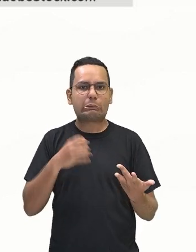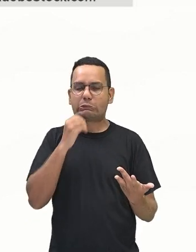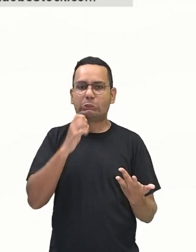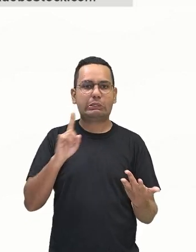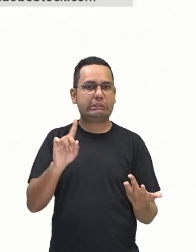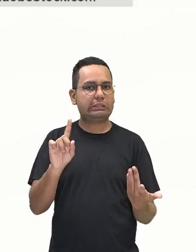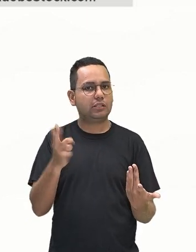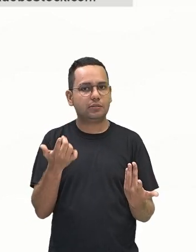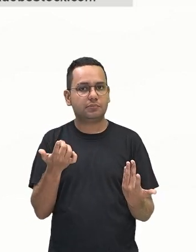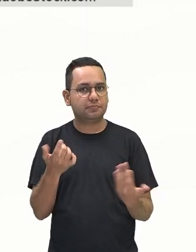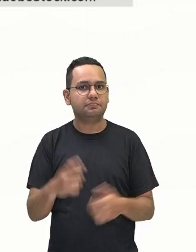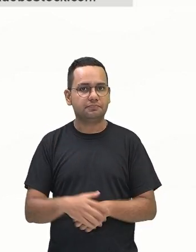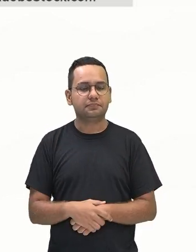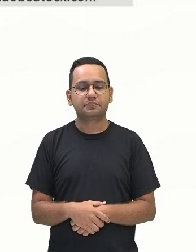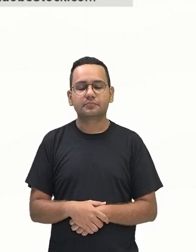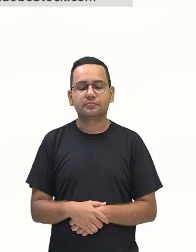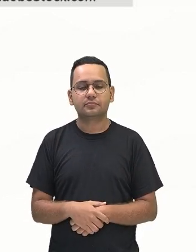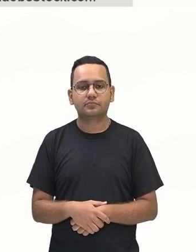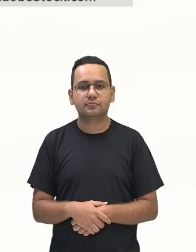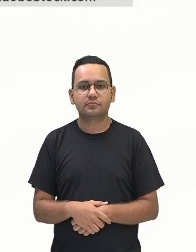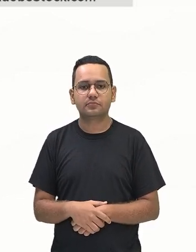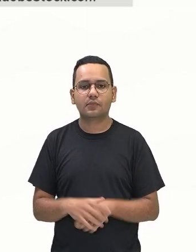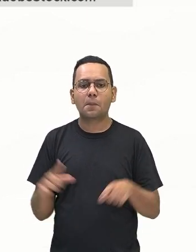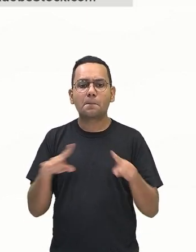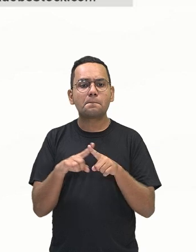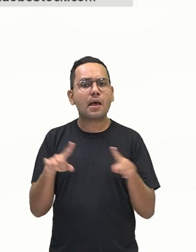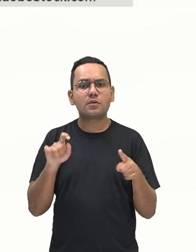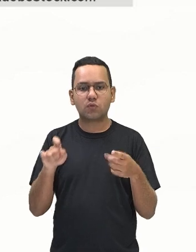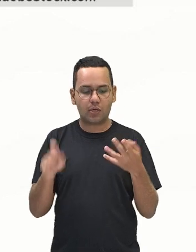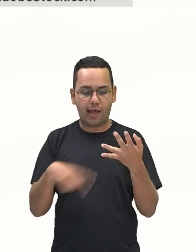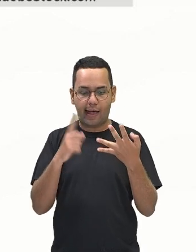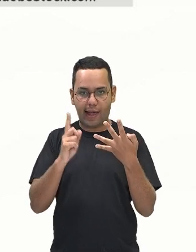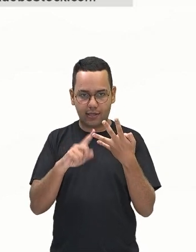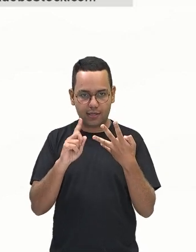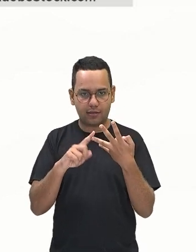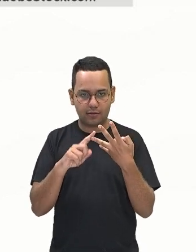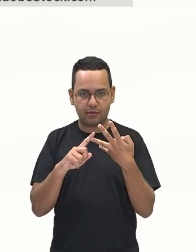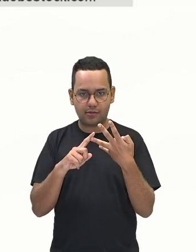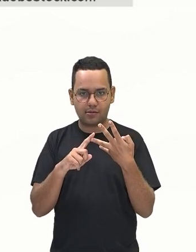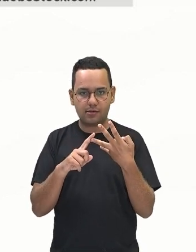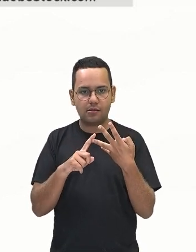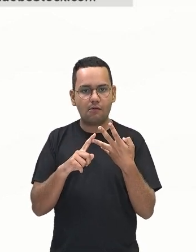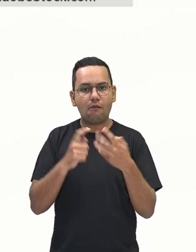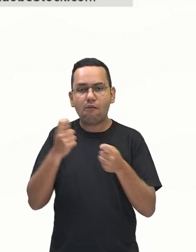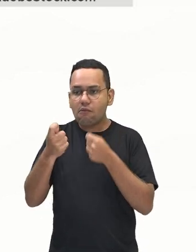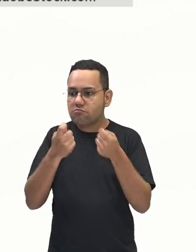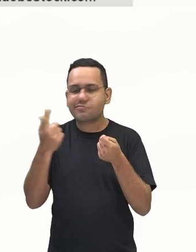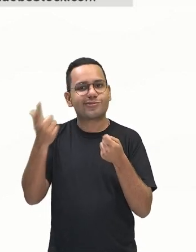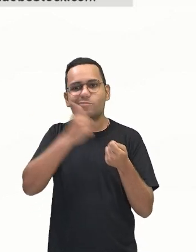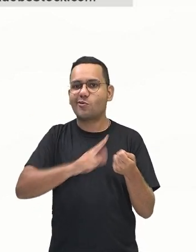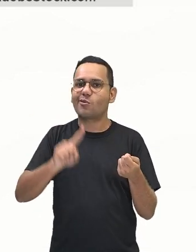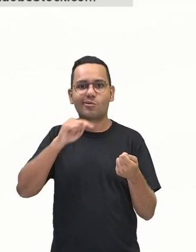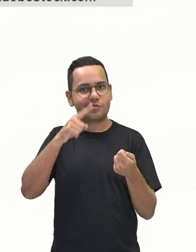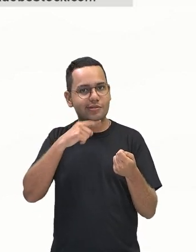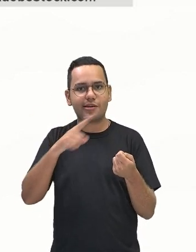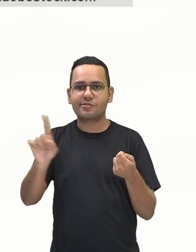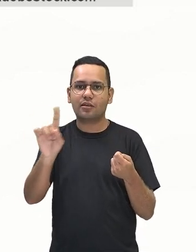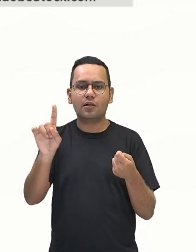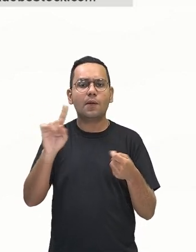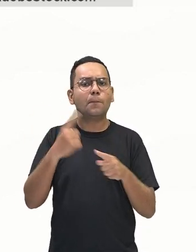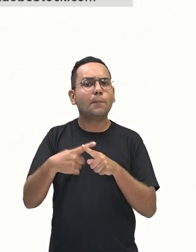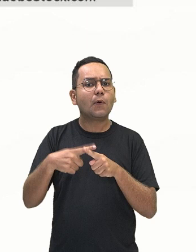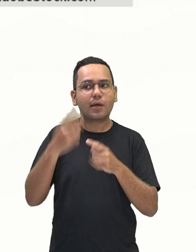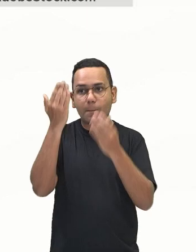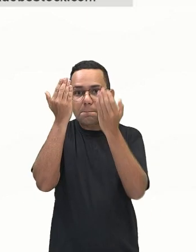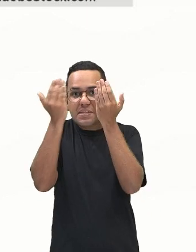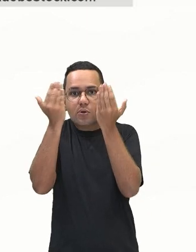você já não consegue controlar o consumo daquele medicamento, já está mexendo com o seu